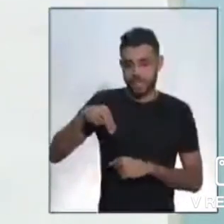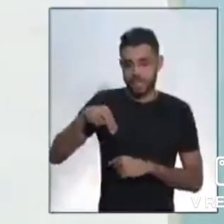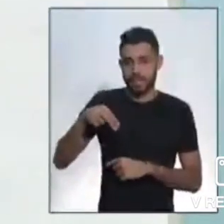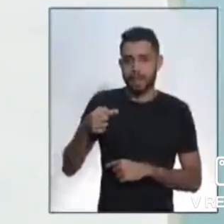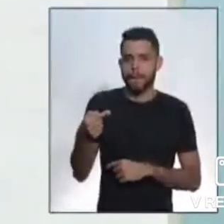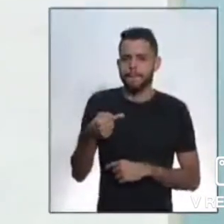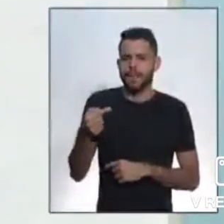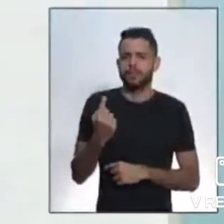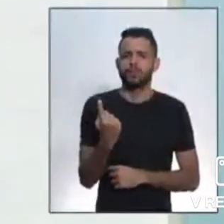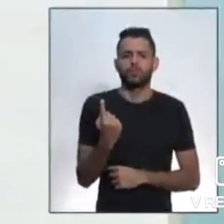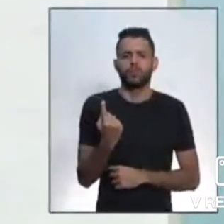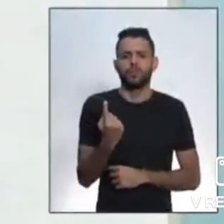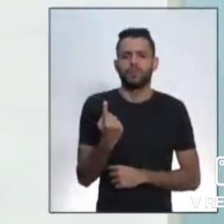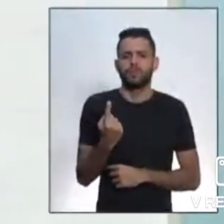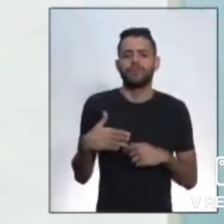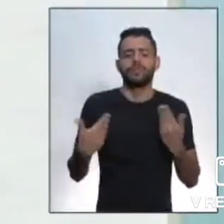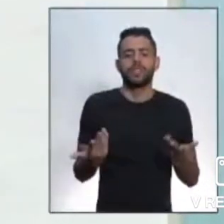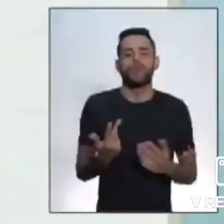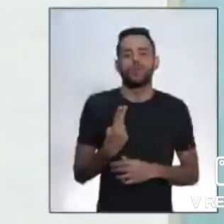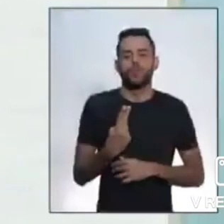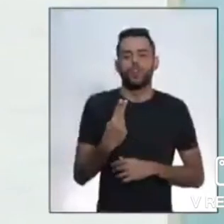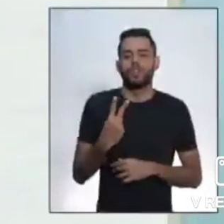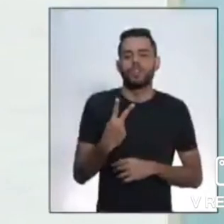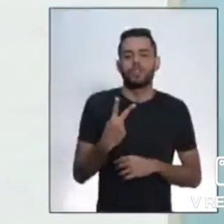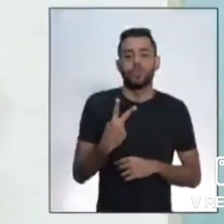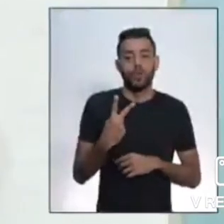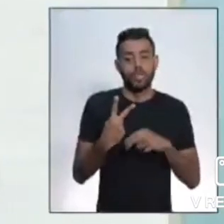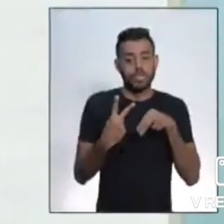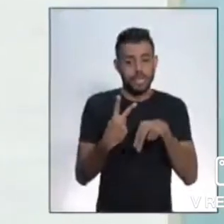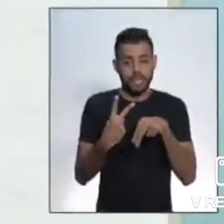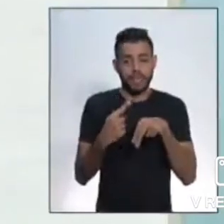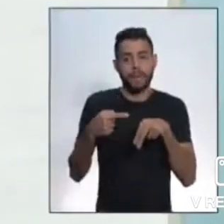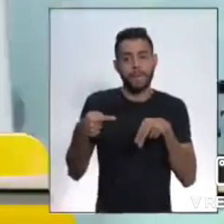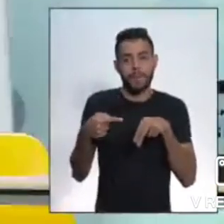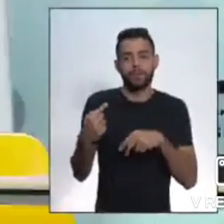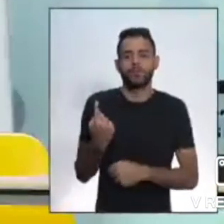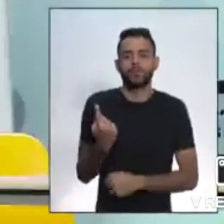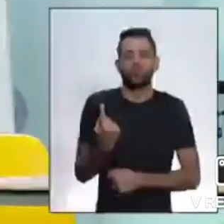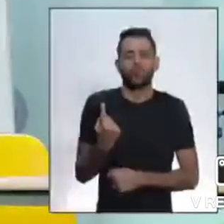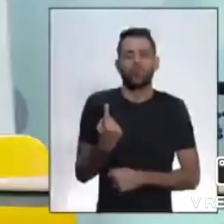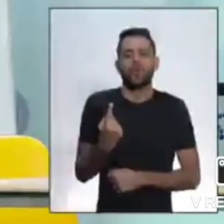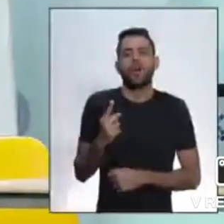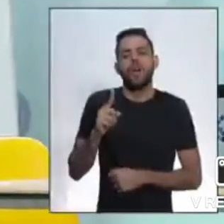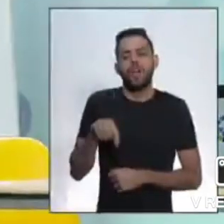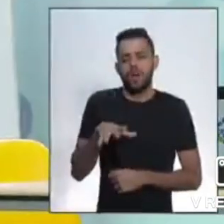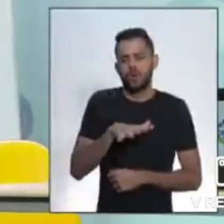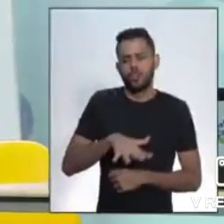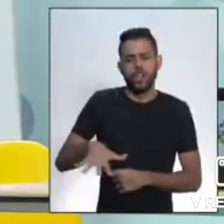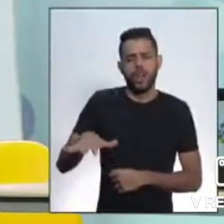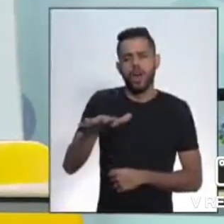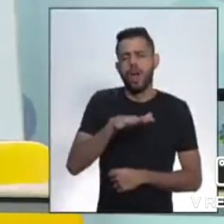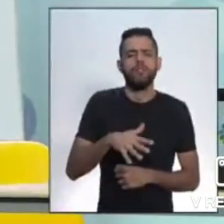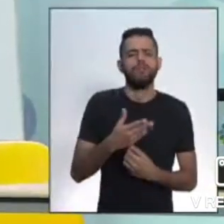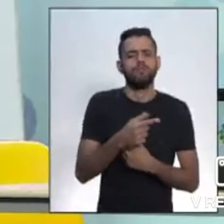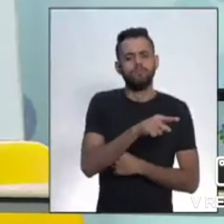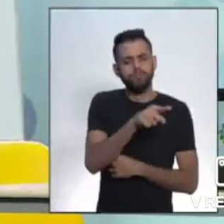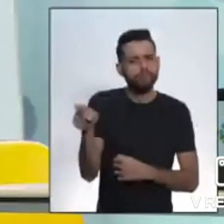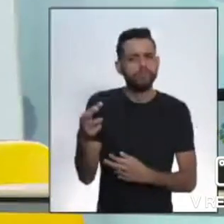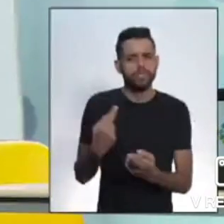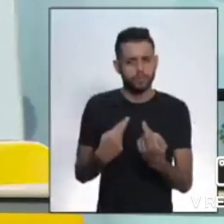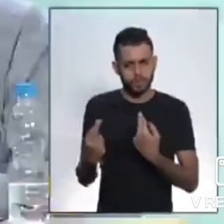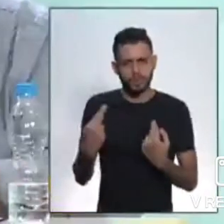1. Ou seja, 2N menos 1 é o meu termo geral, como muitos responderam aí. Não é